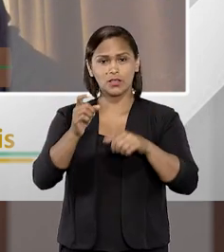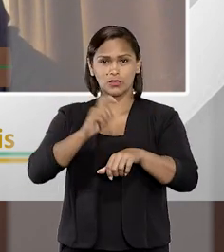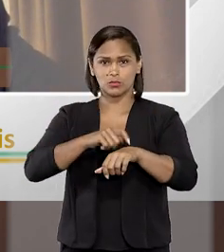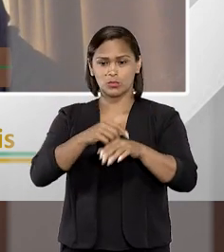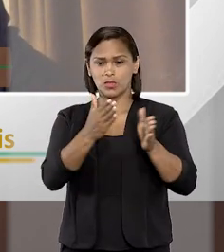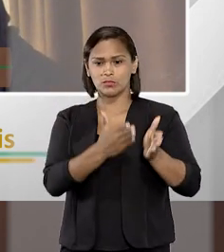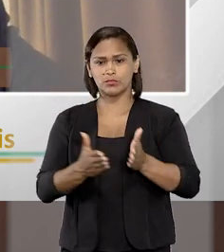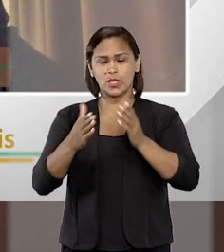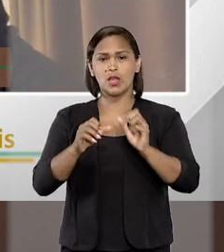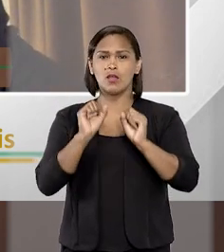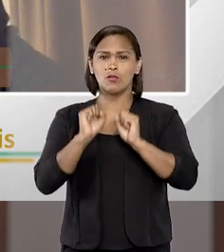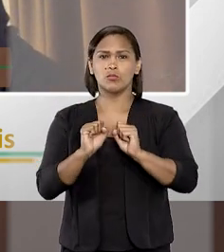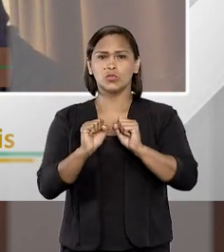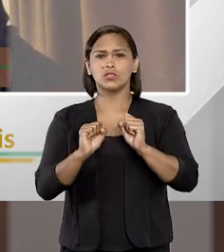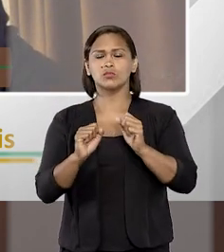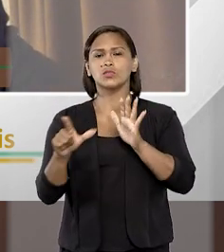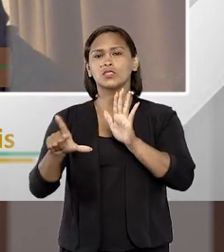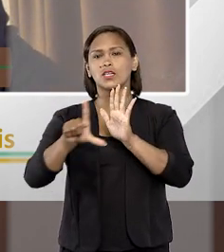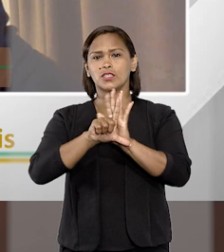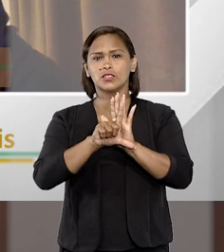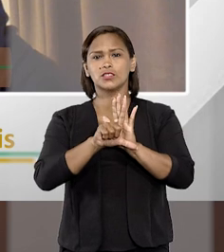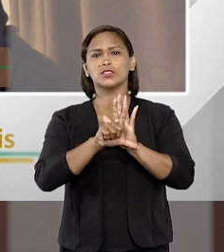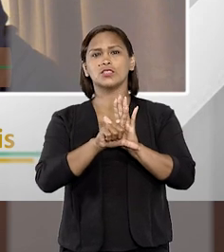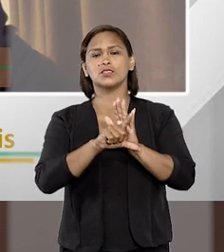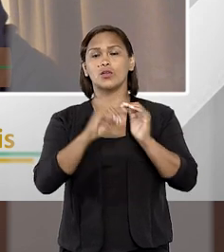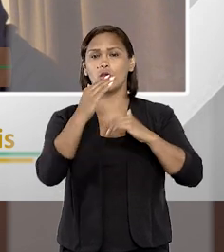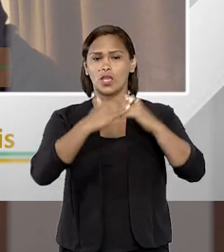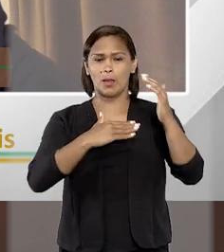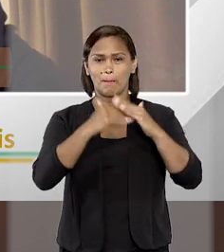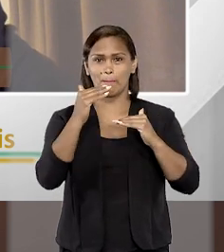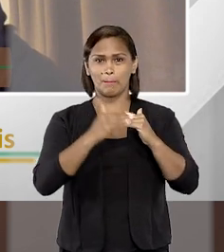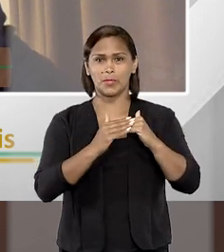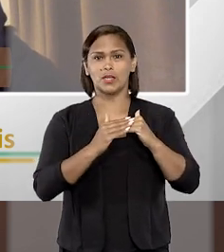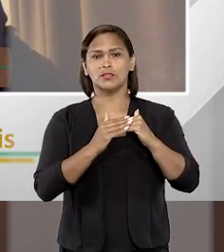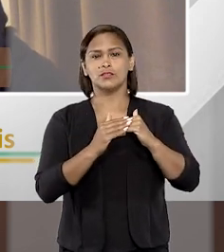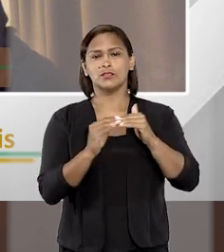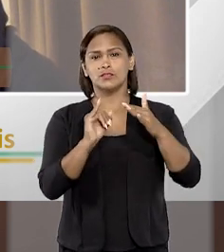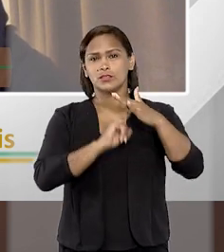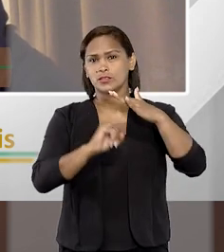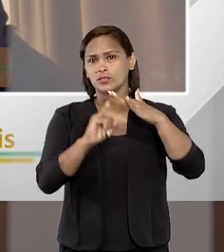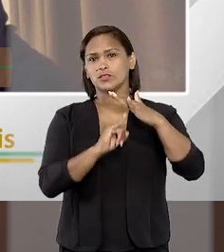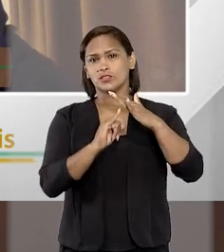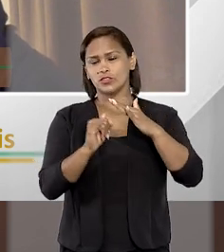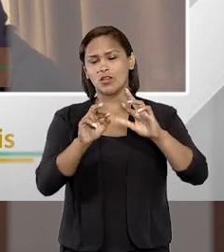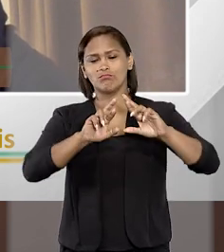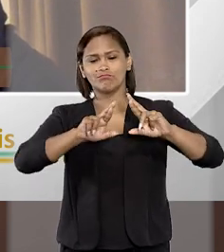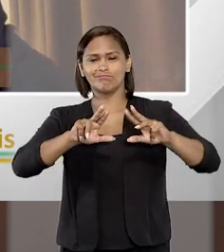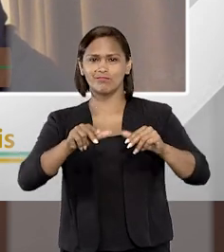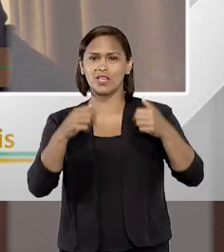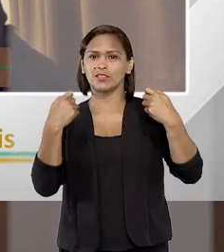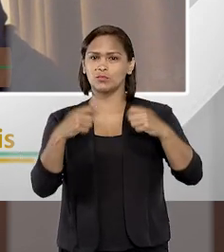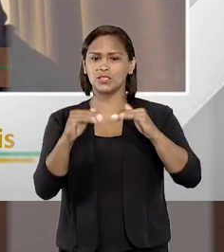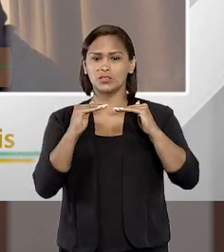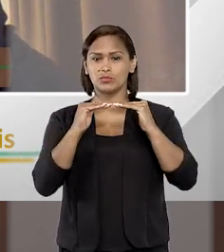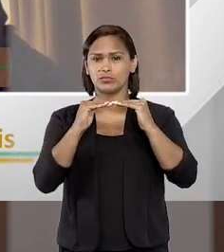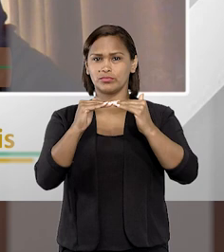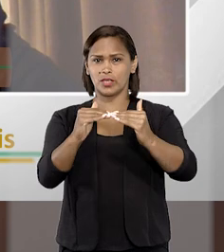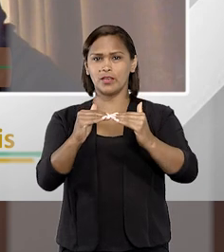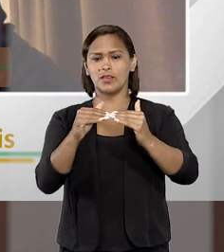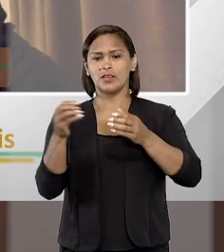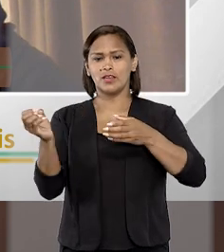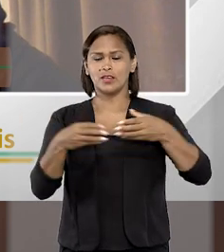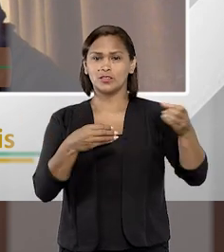nós podemos apontar que a legislação atual e a prática das instituições elas precisam ser